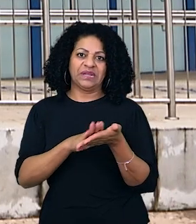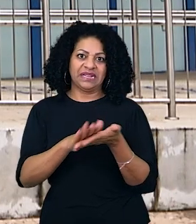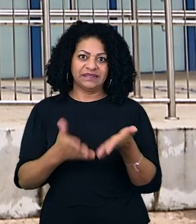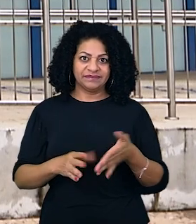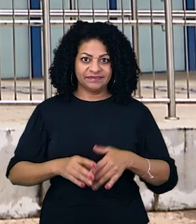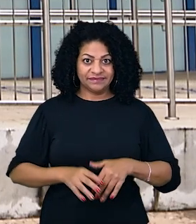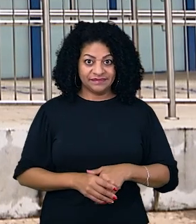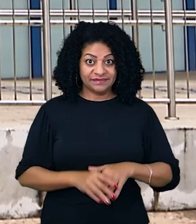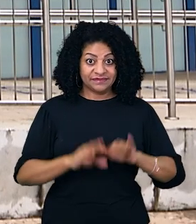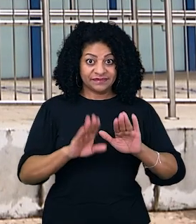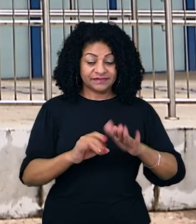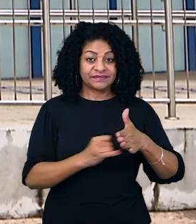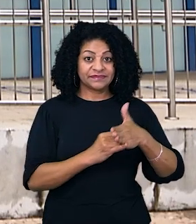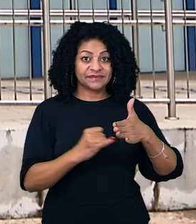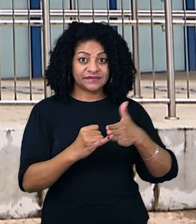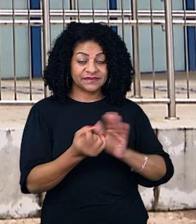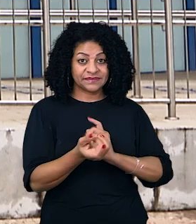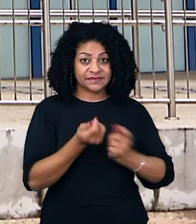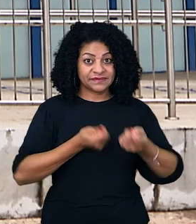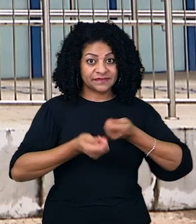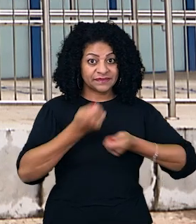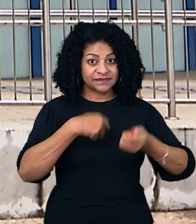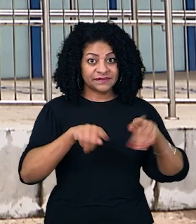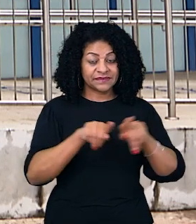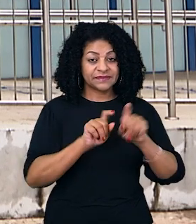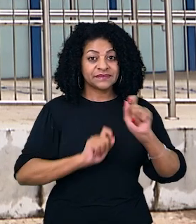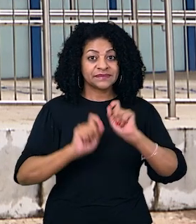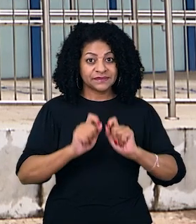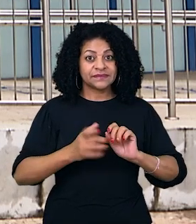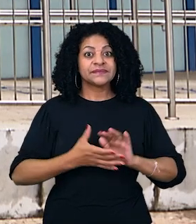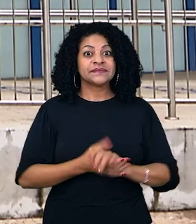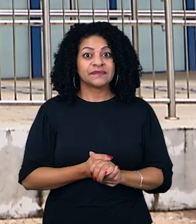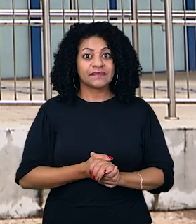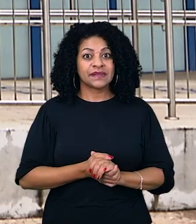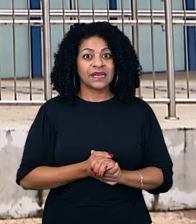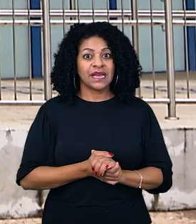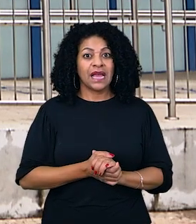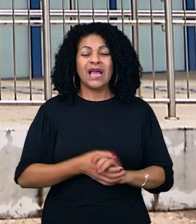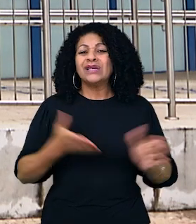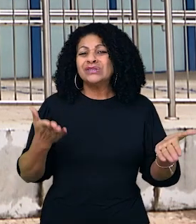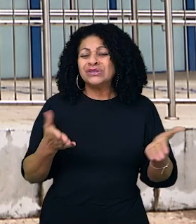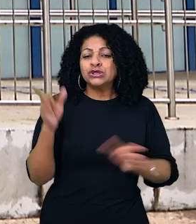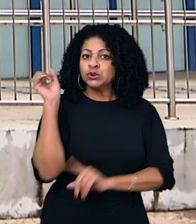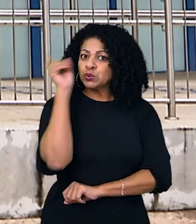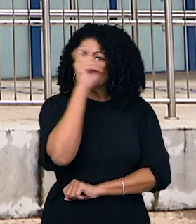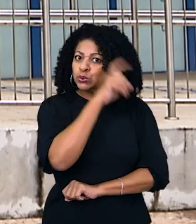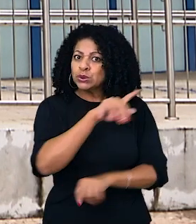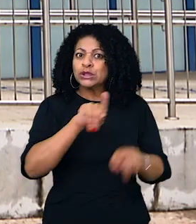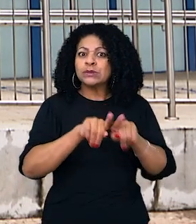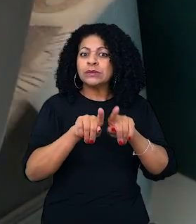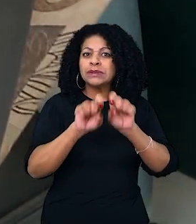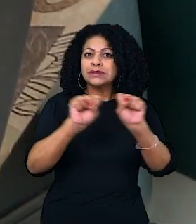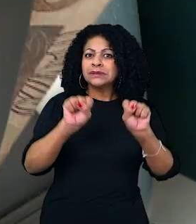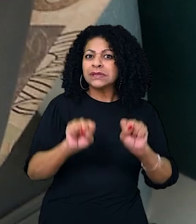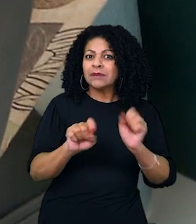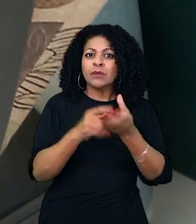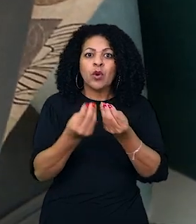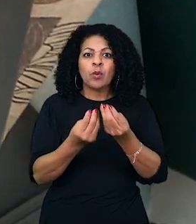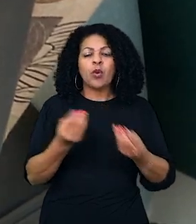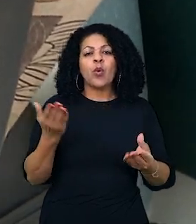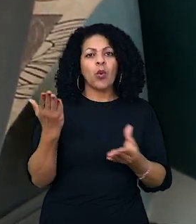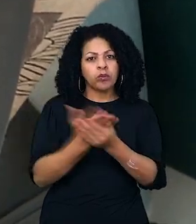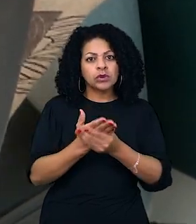no cargo. A instituição financeira alegou que o profissional tinha dificuldades em entender os sistemas e os